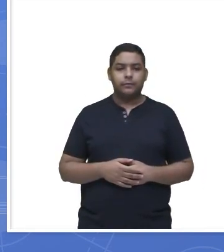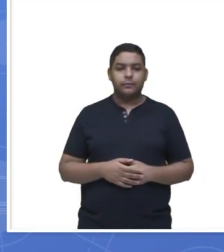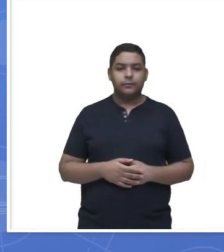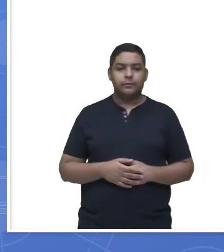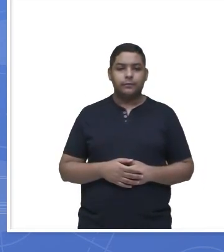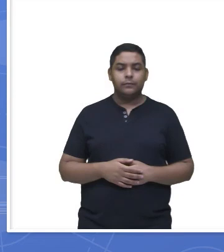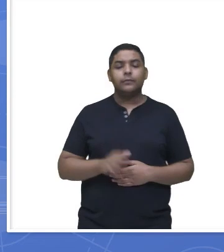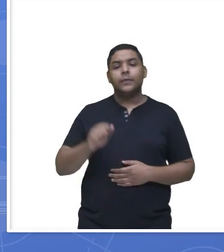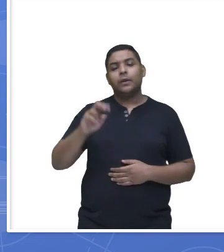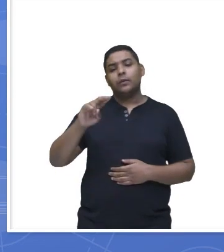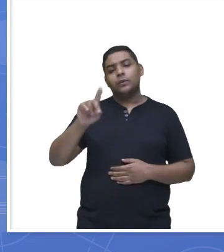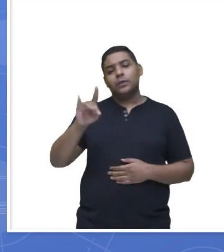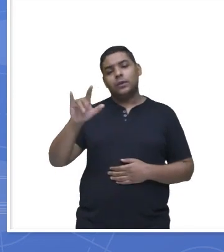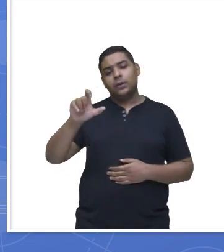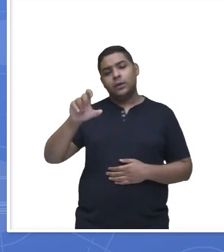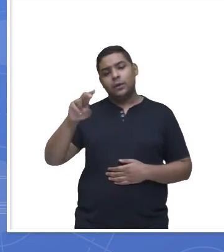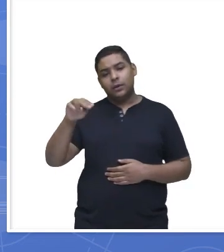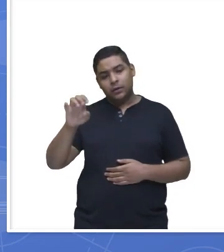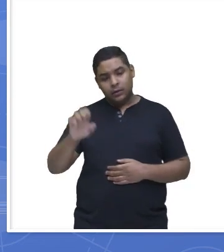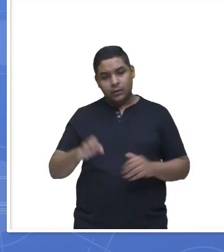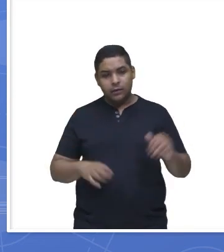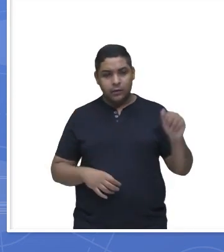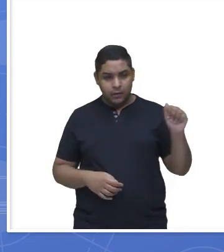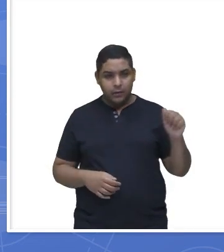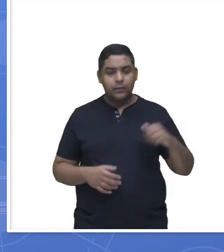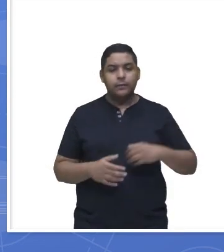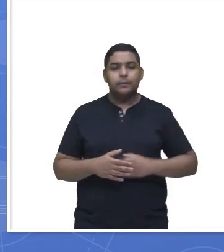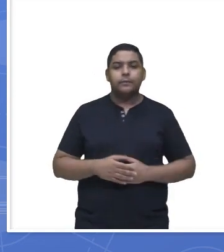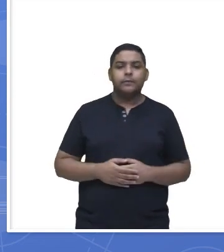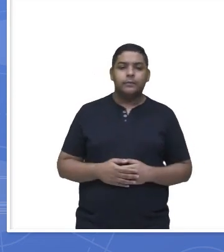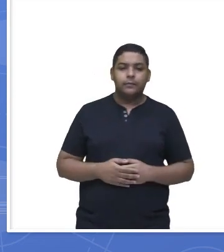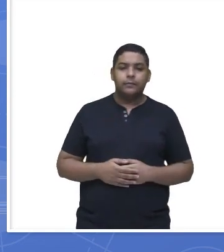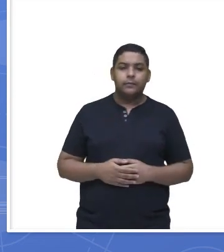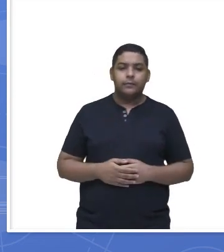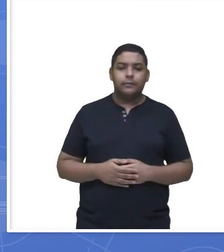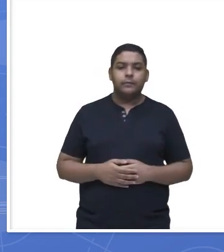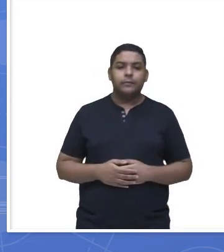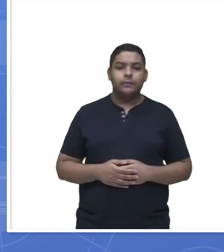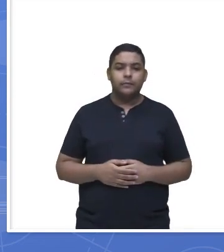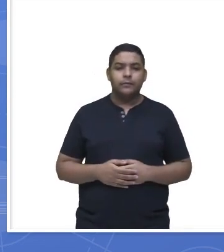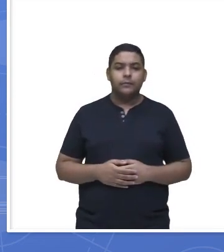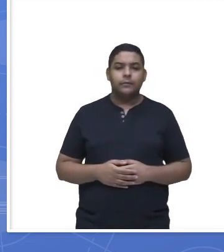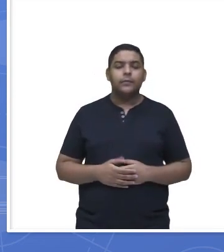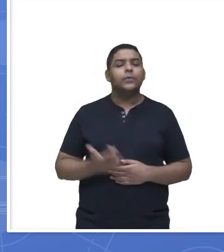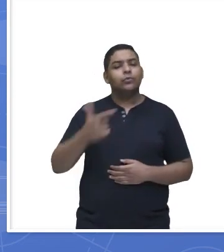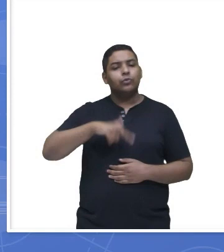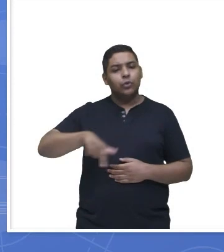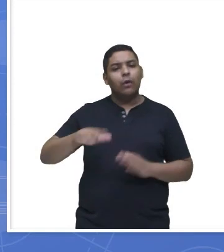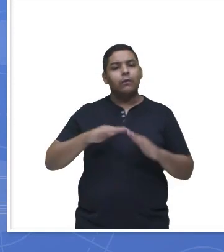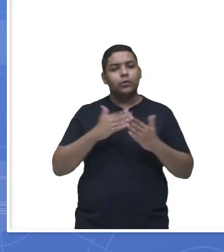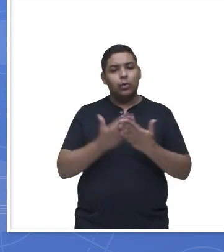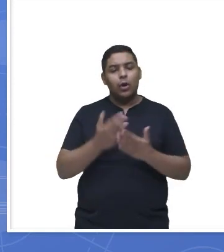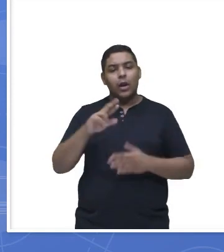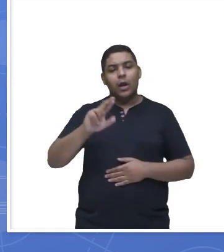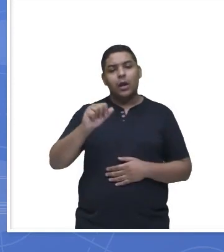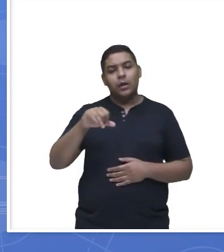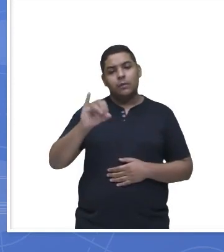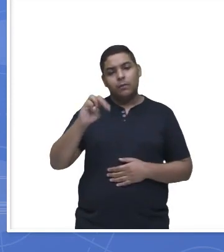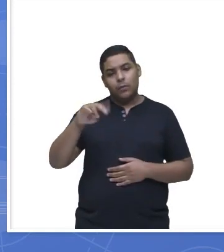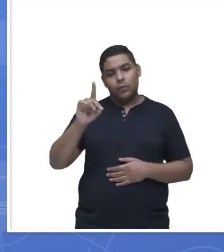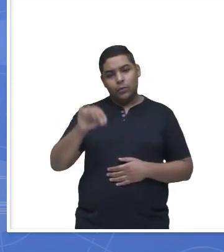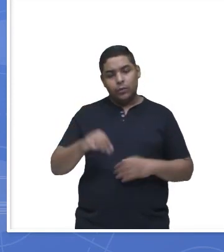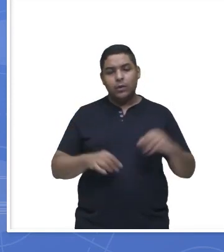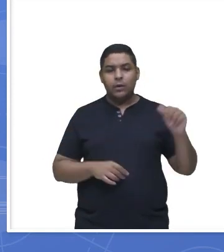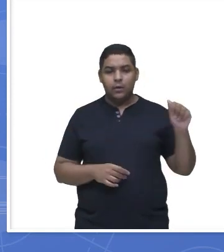Alzilene, letra A. Guilherme, letra A. Aí, novamente, a escola Raimundo Gomes Nogueira marcando presença, letra A. Aí temos a